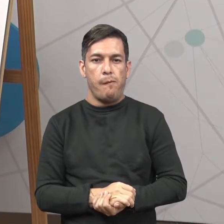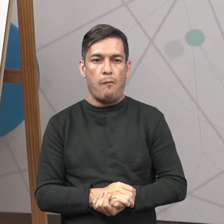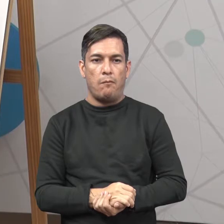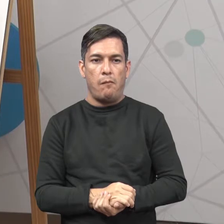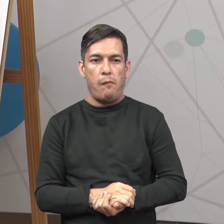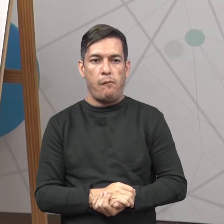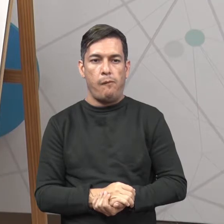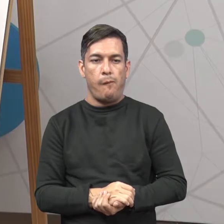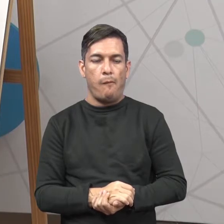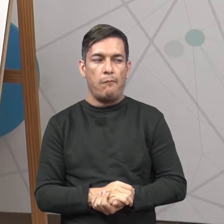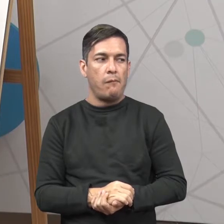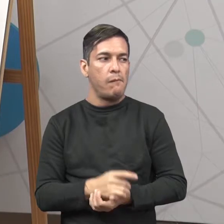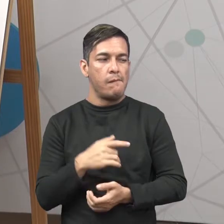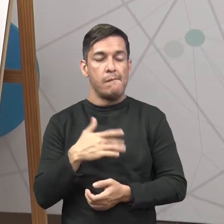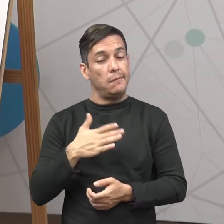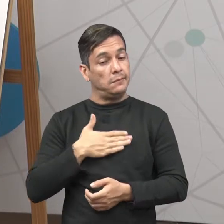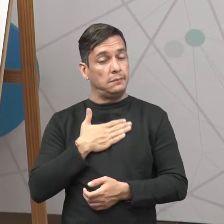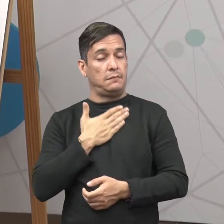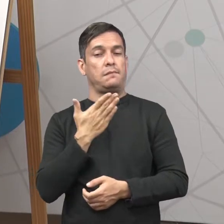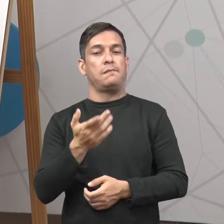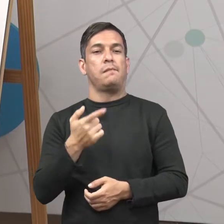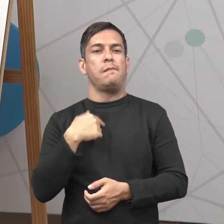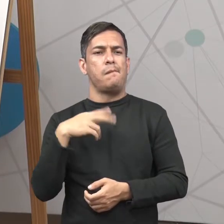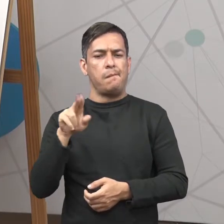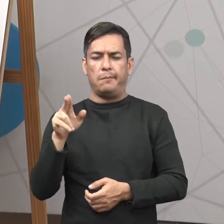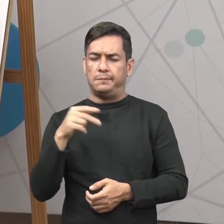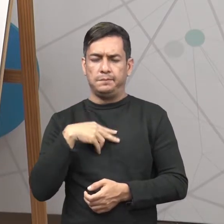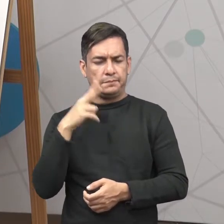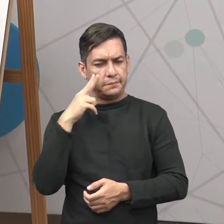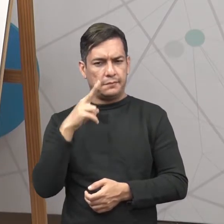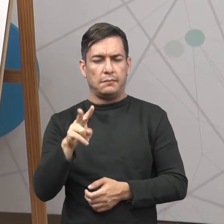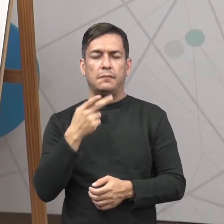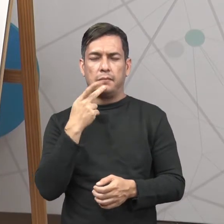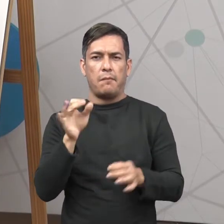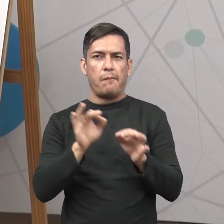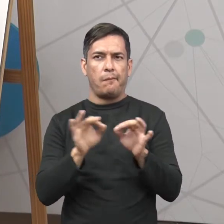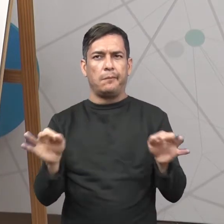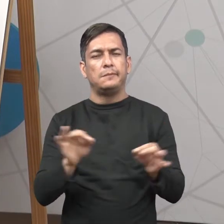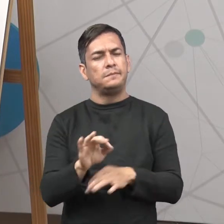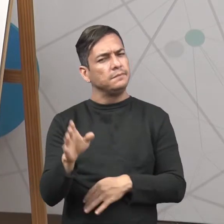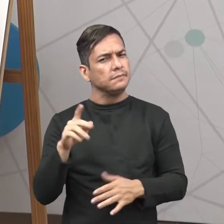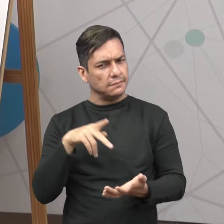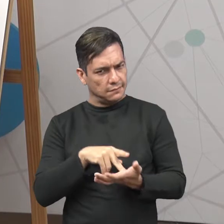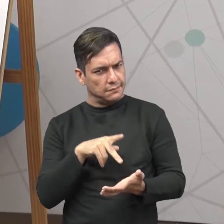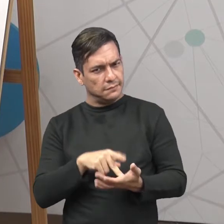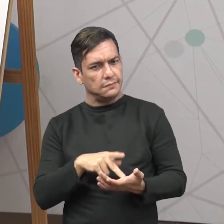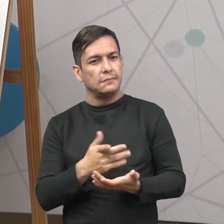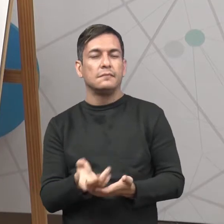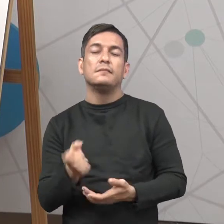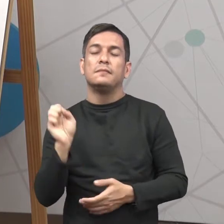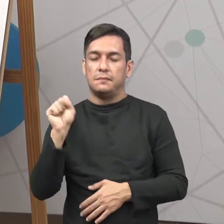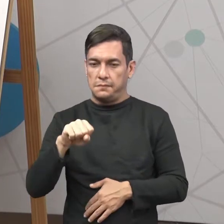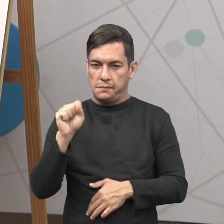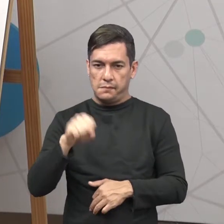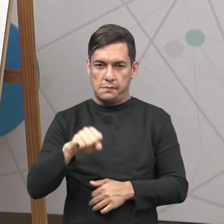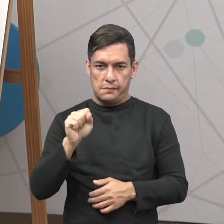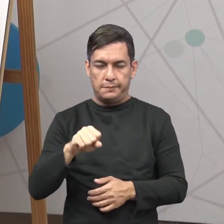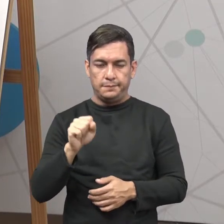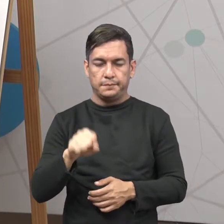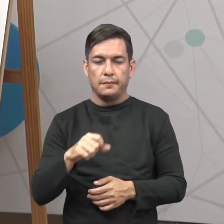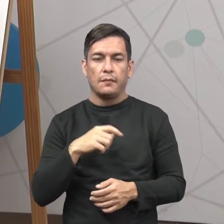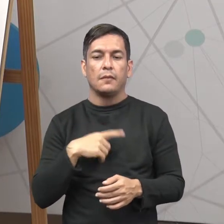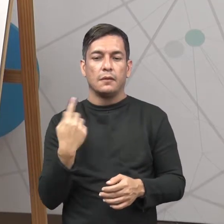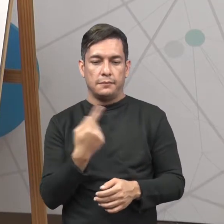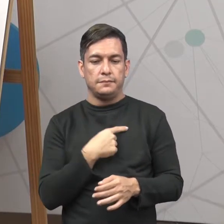E a Ana ficou surpresa, ela nunca havia ouvido falar sobre o metro. Sério, papai? Ele disse: Sim,